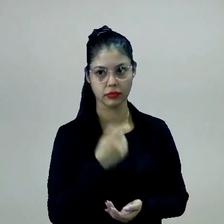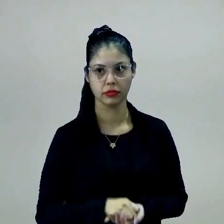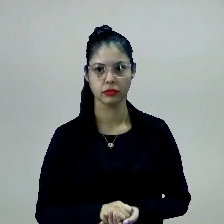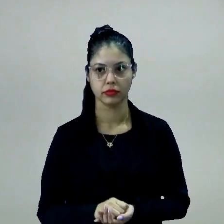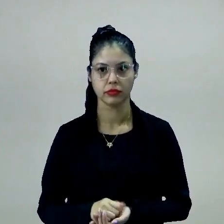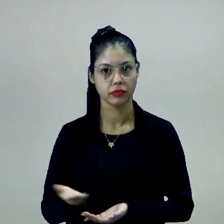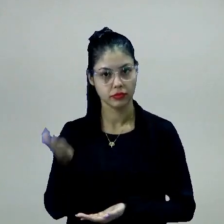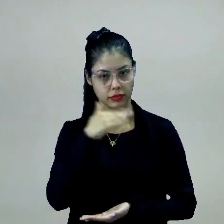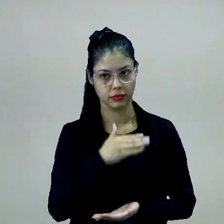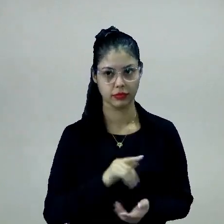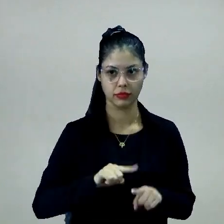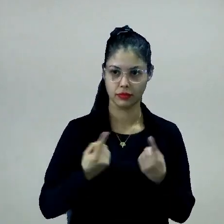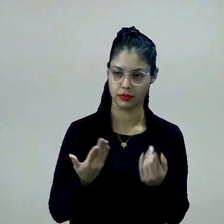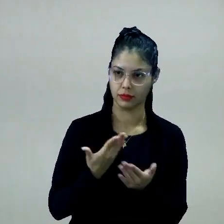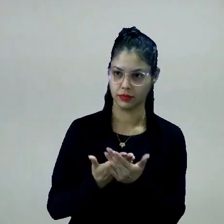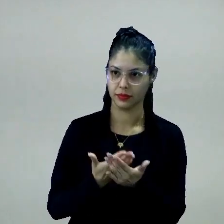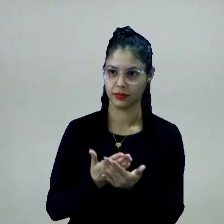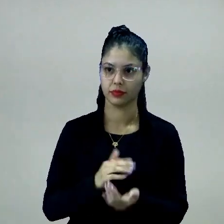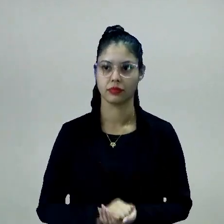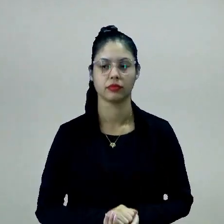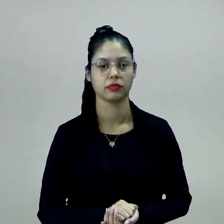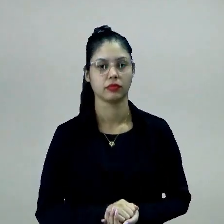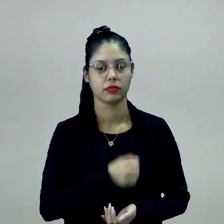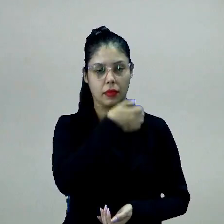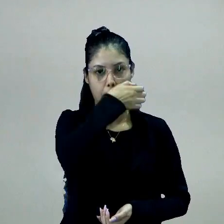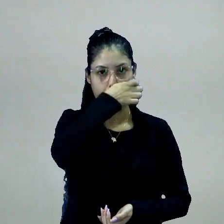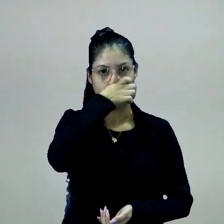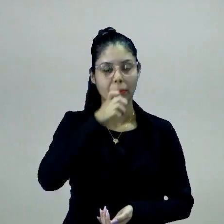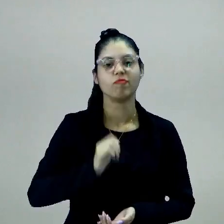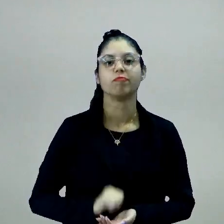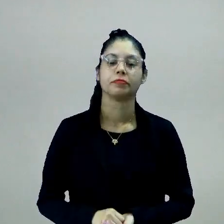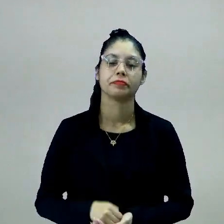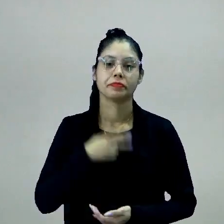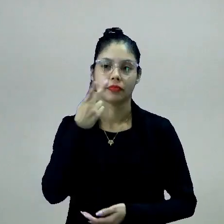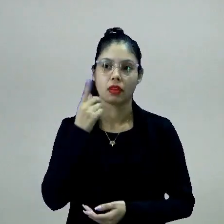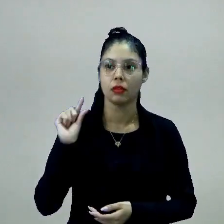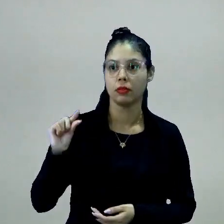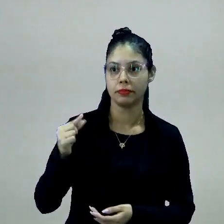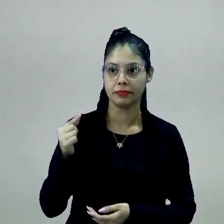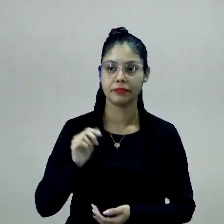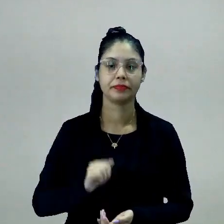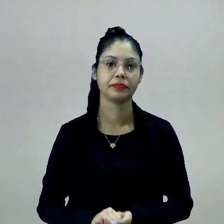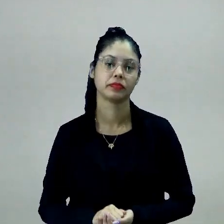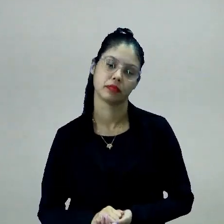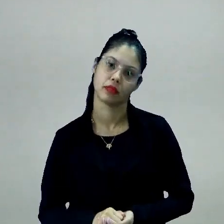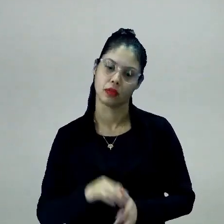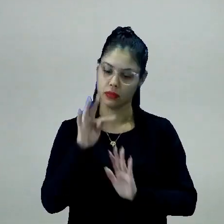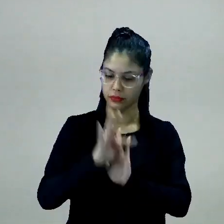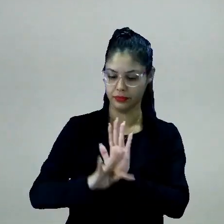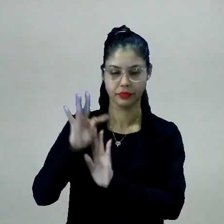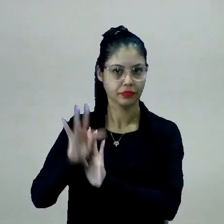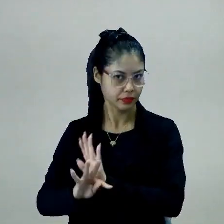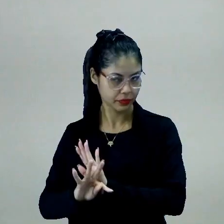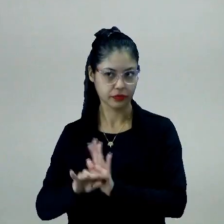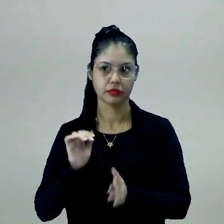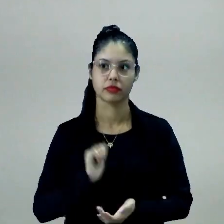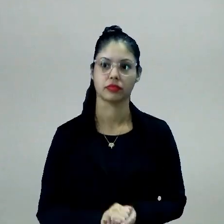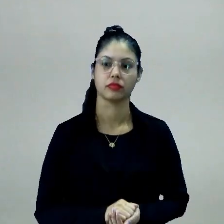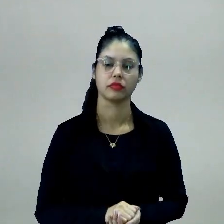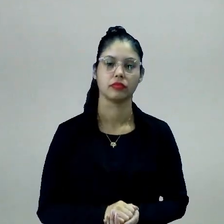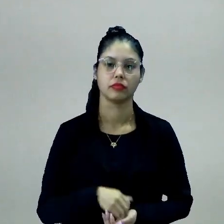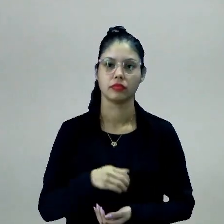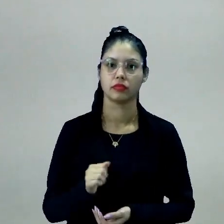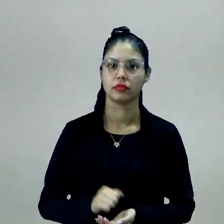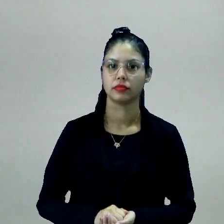espanhola. Vamos para mais uma aula, não é isso, galera? Hoje vamos falar um pouco aí, né, dos textos aí, né, de